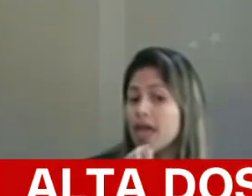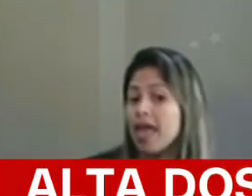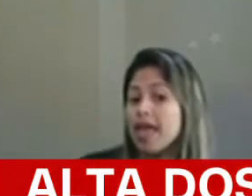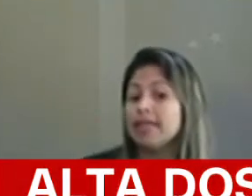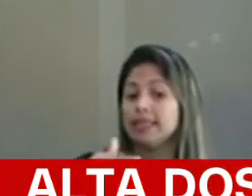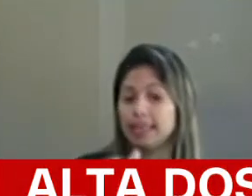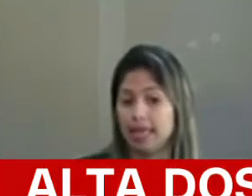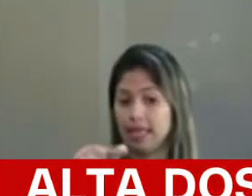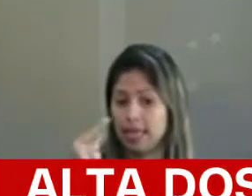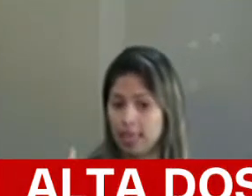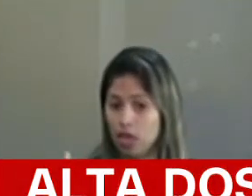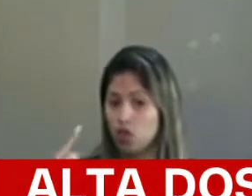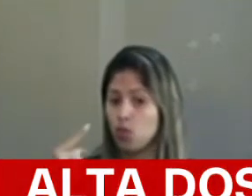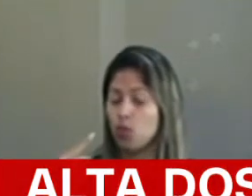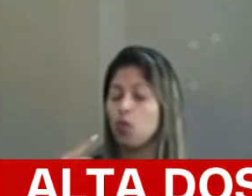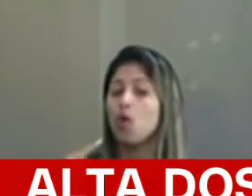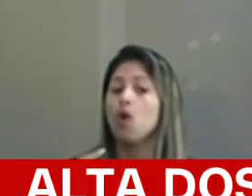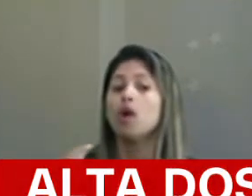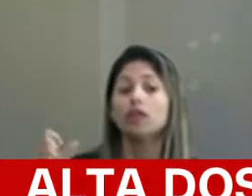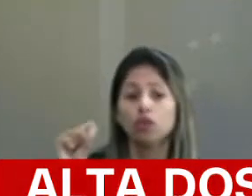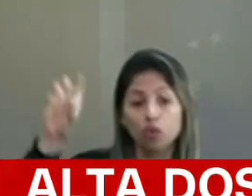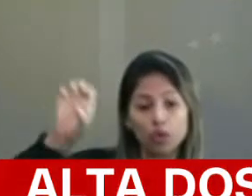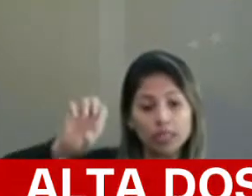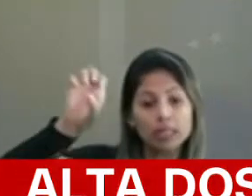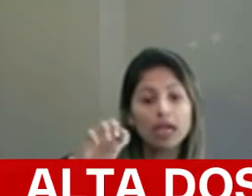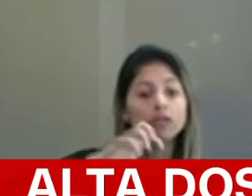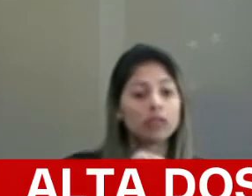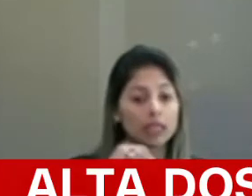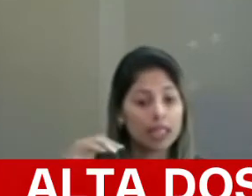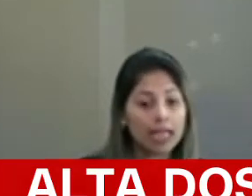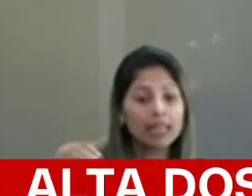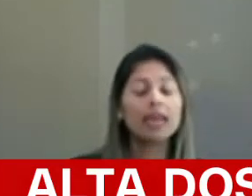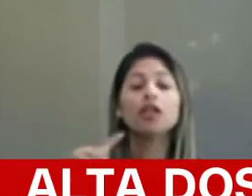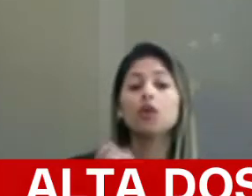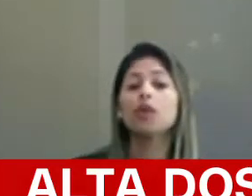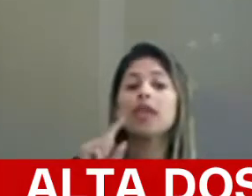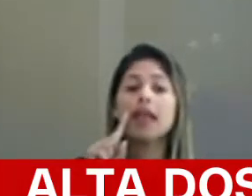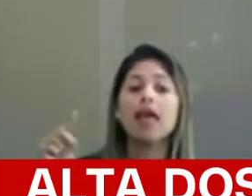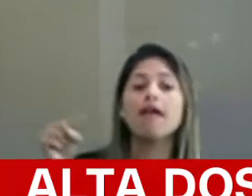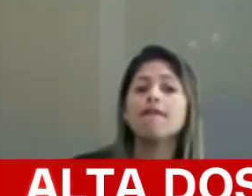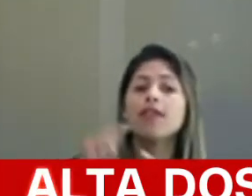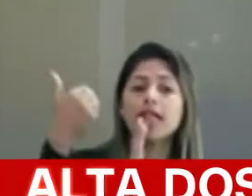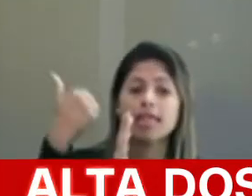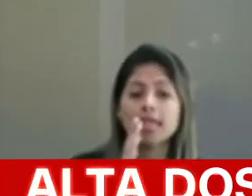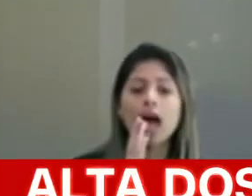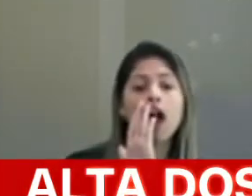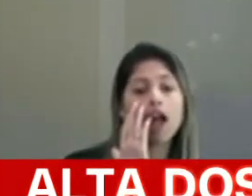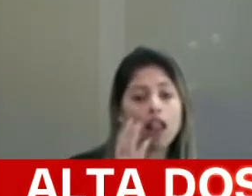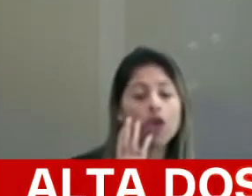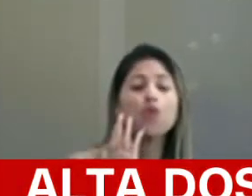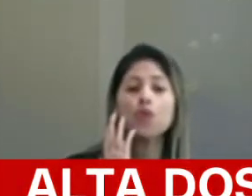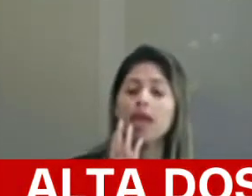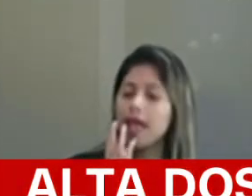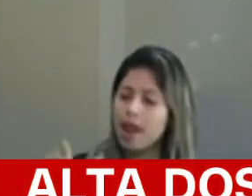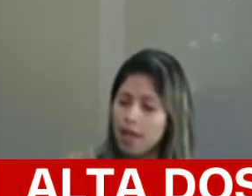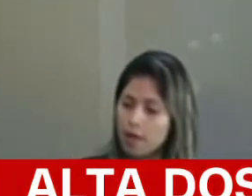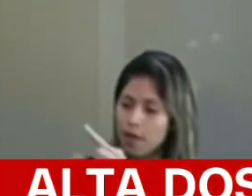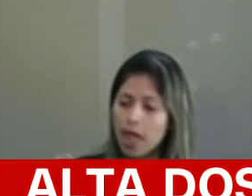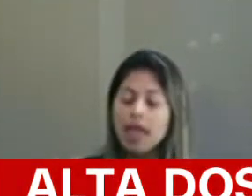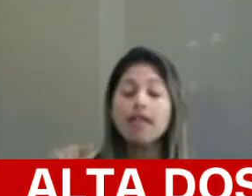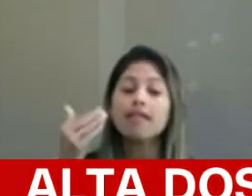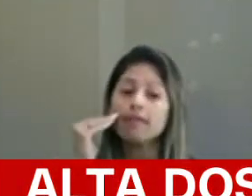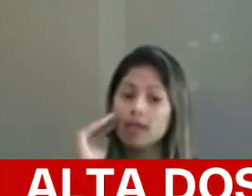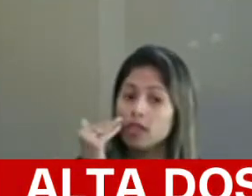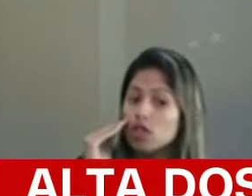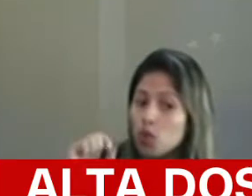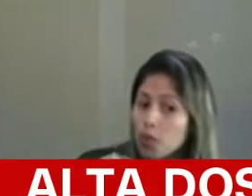714-139 de Santa Catarina, deu relevo à eficácia negativa do princípio da seletividade, reconhecendo,